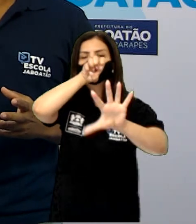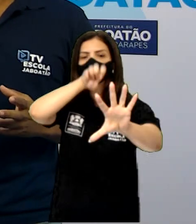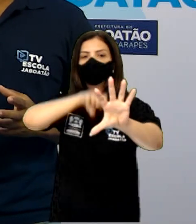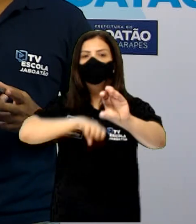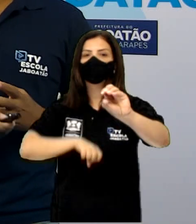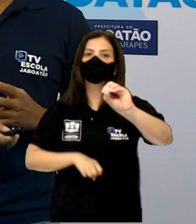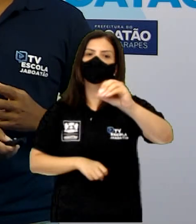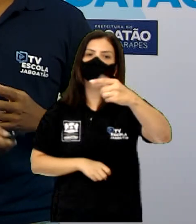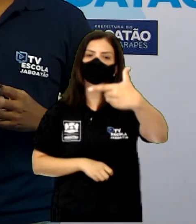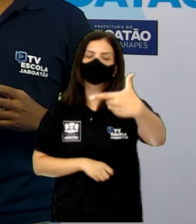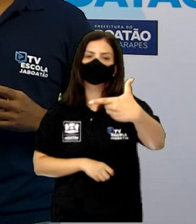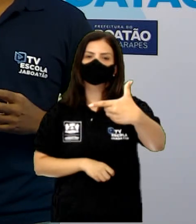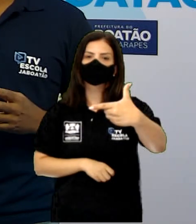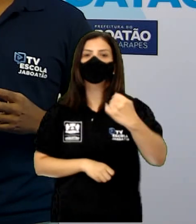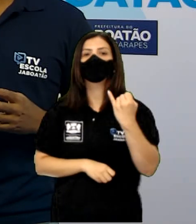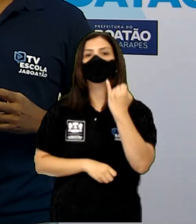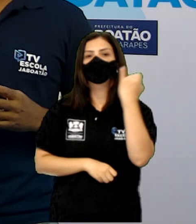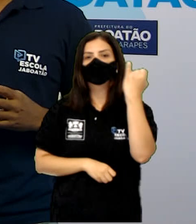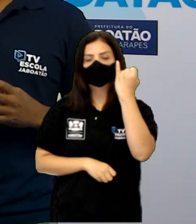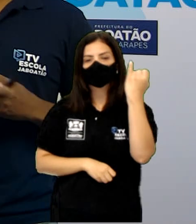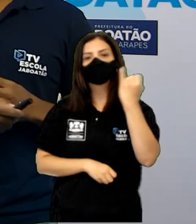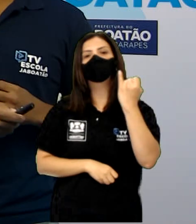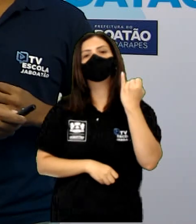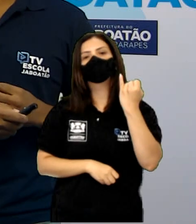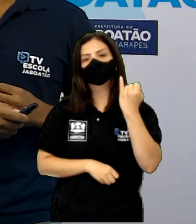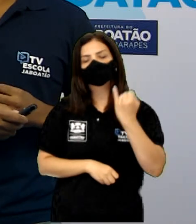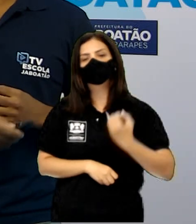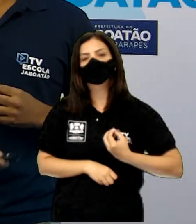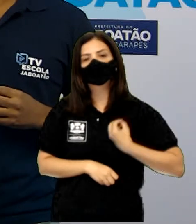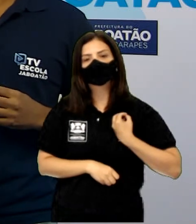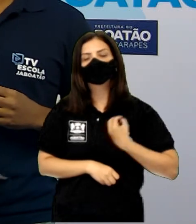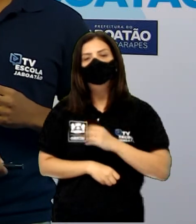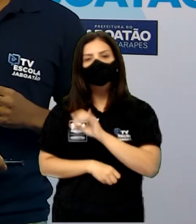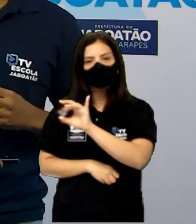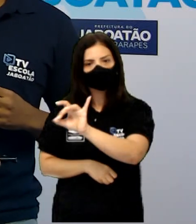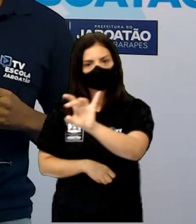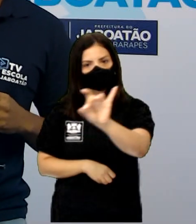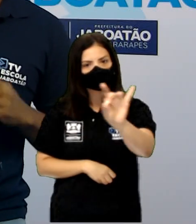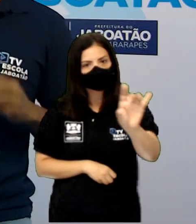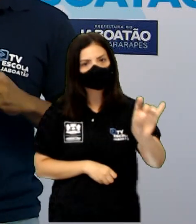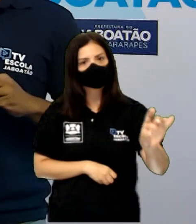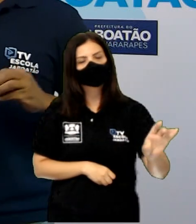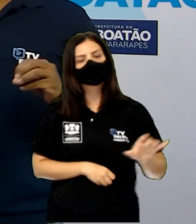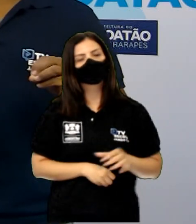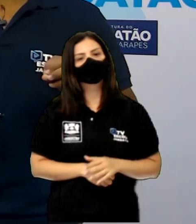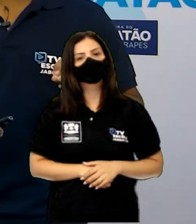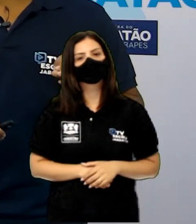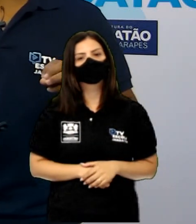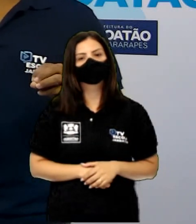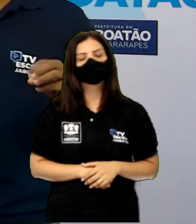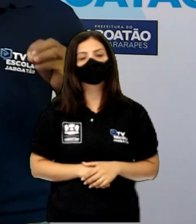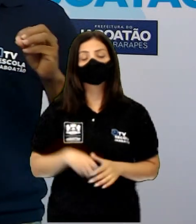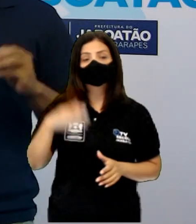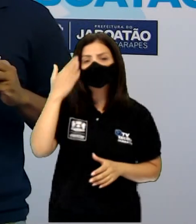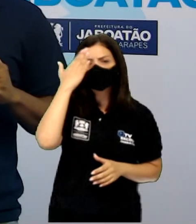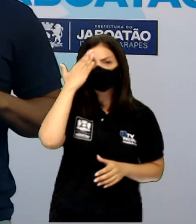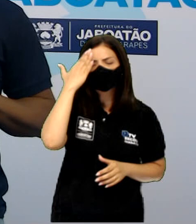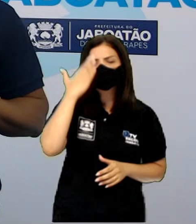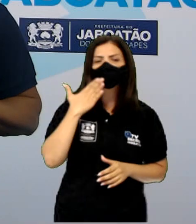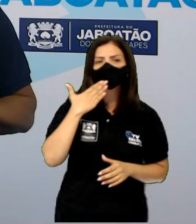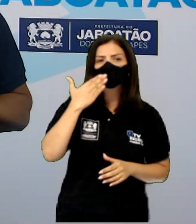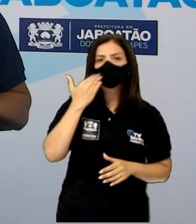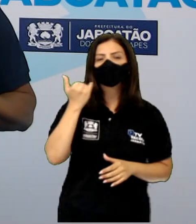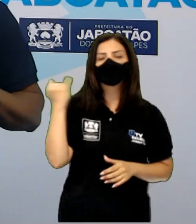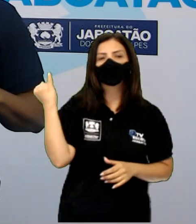importante os produtores na vida de cada um de nós. Vamos entender um pouco mais sobre a questão